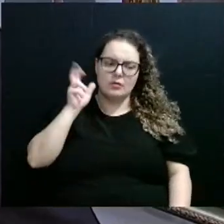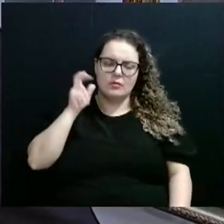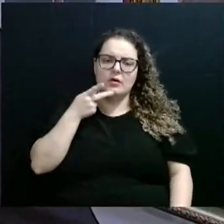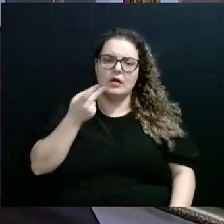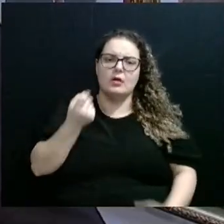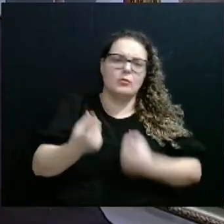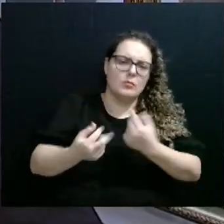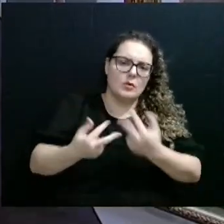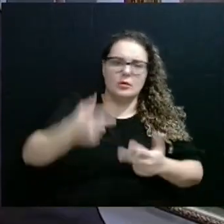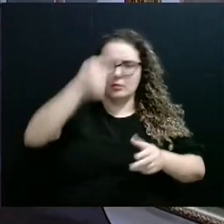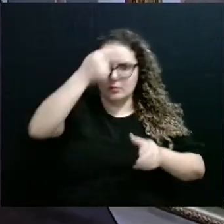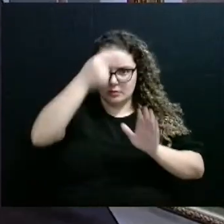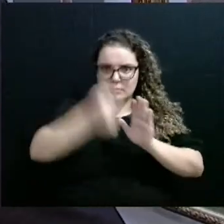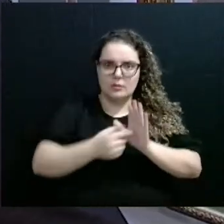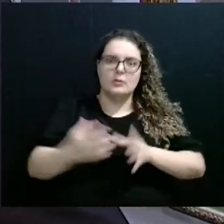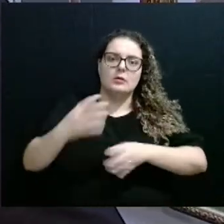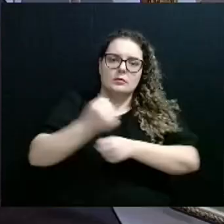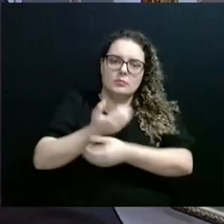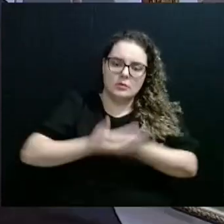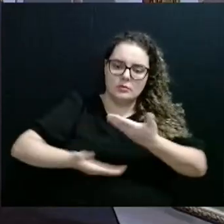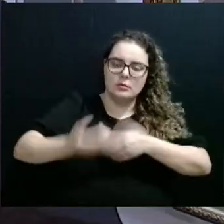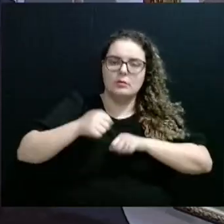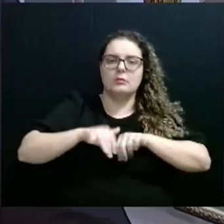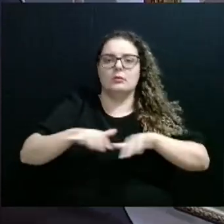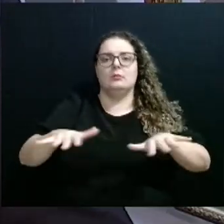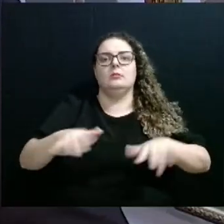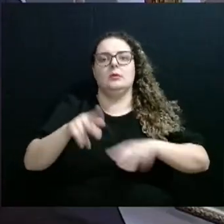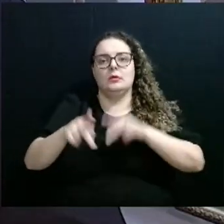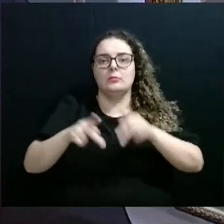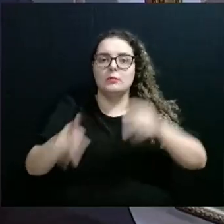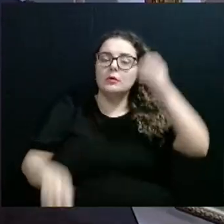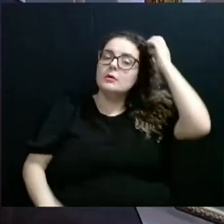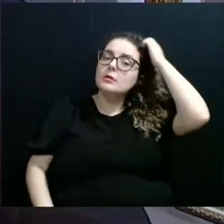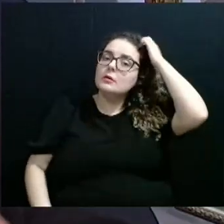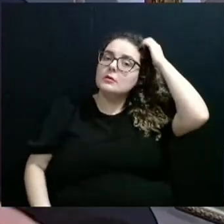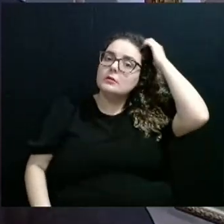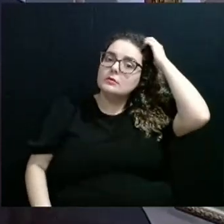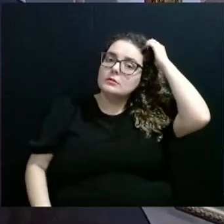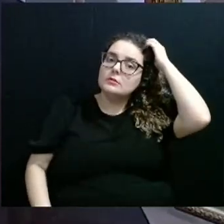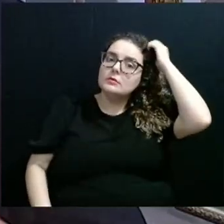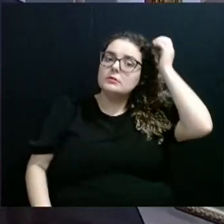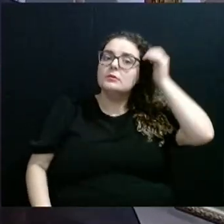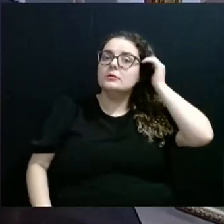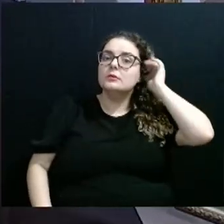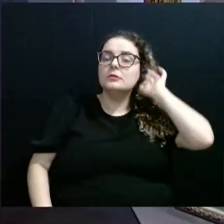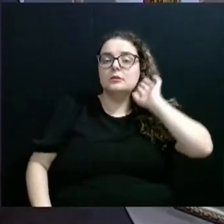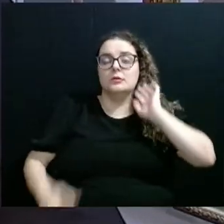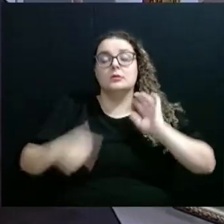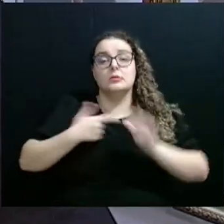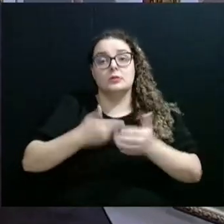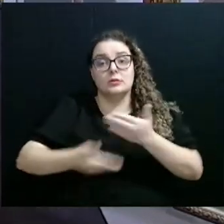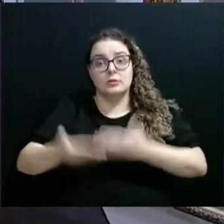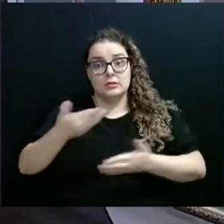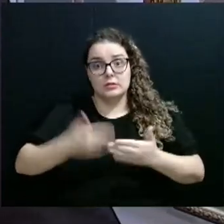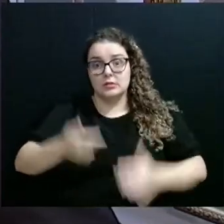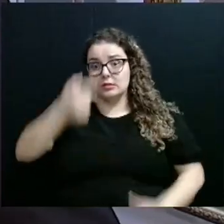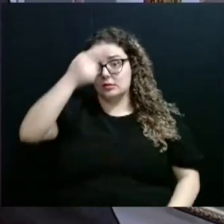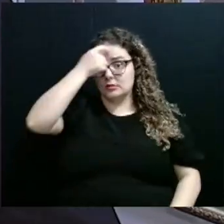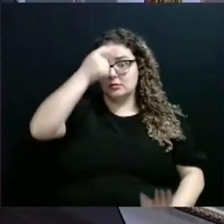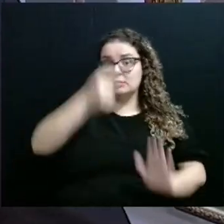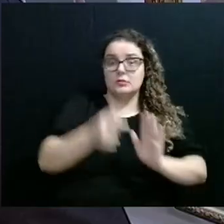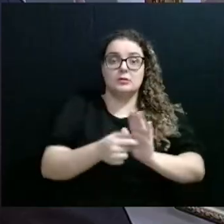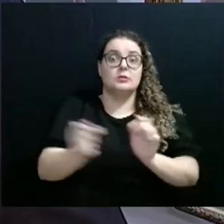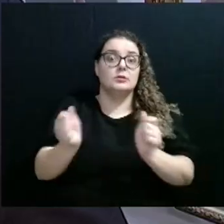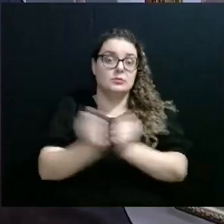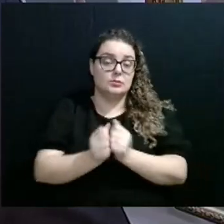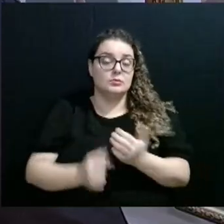nossa população através da tecnologia. Então, de novo, a gente tem que interagir a inteligência junto à tecnologia e